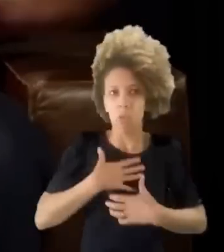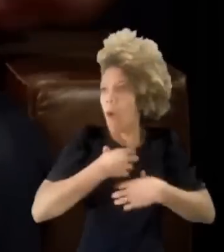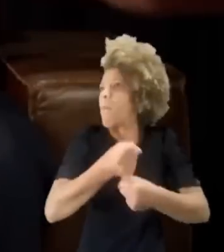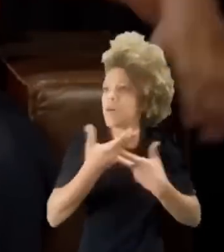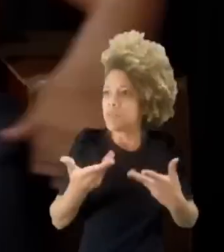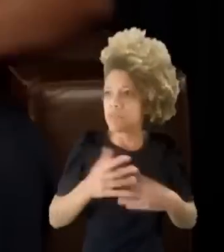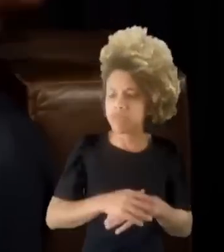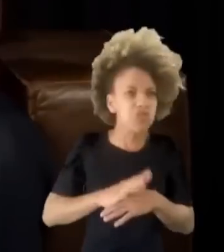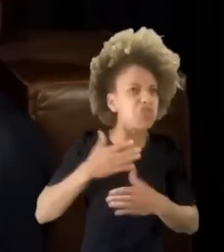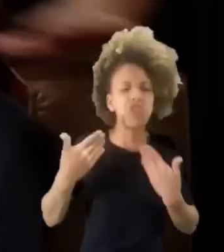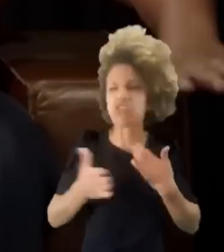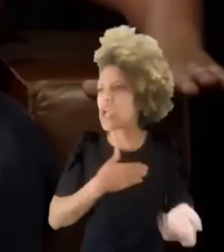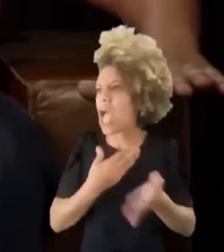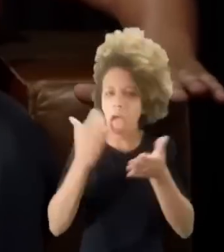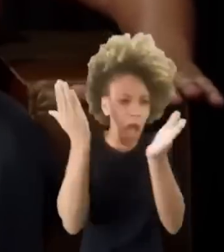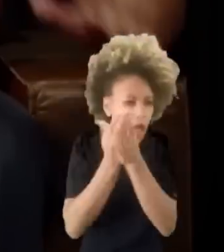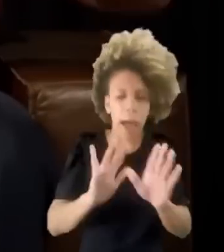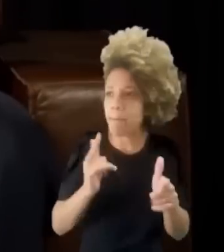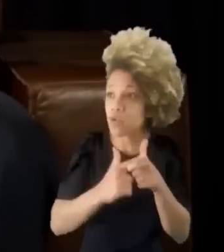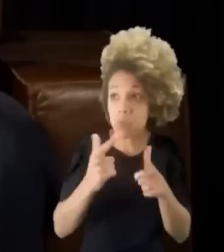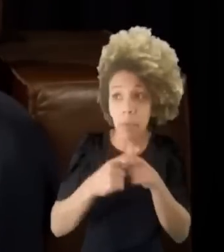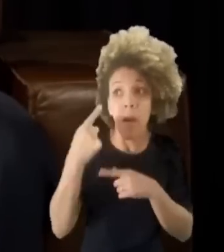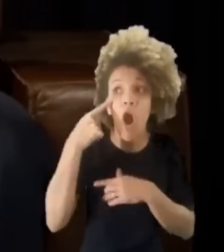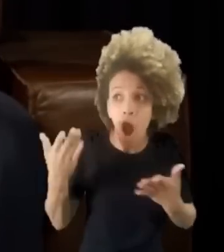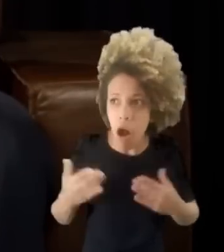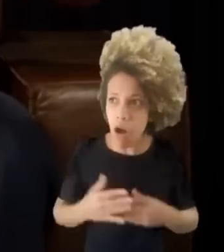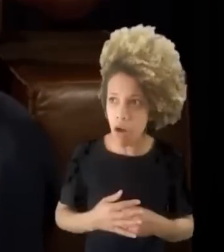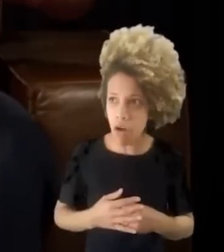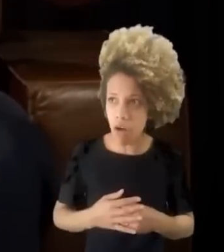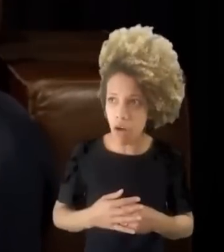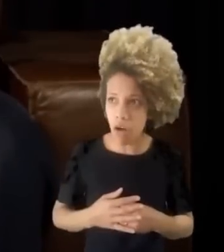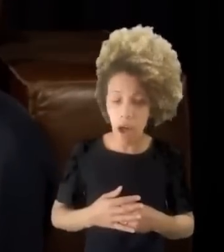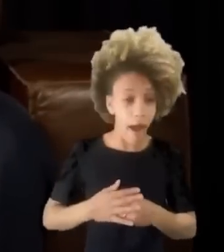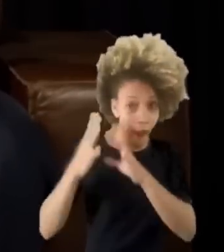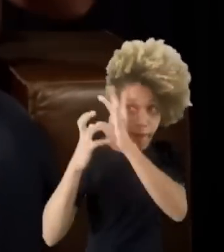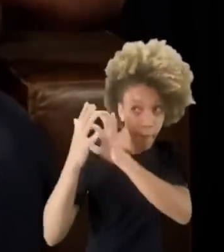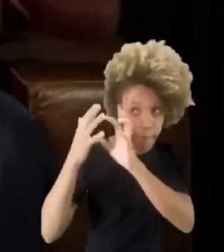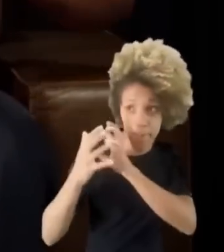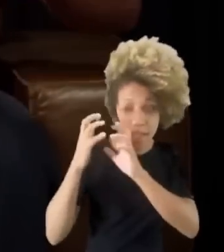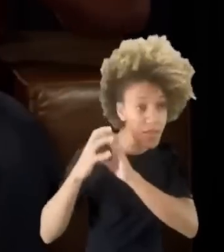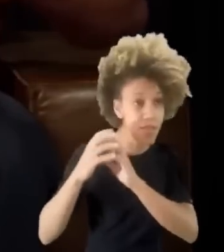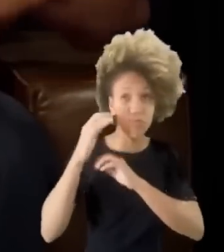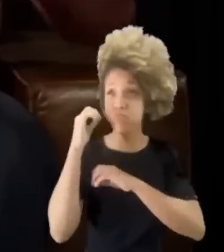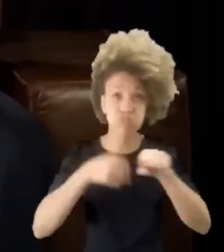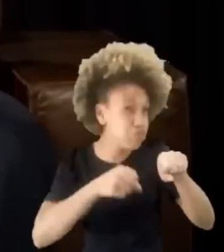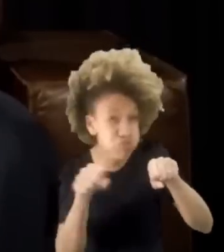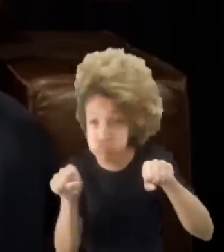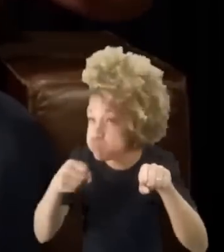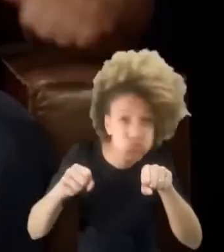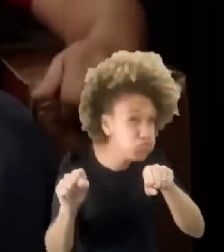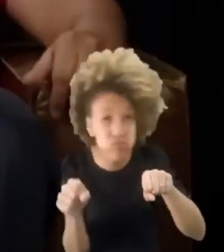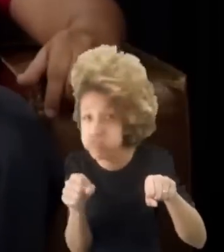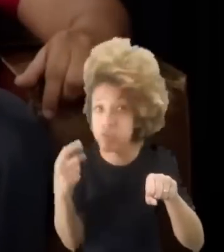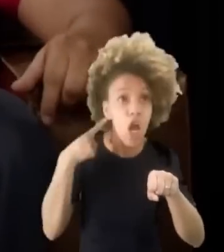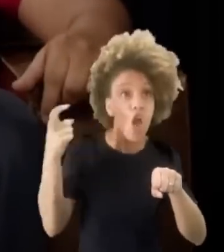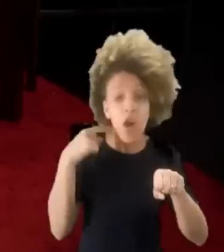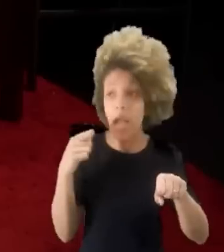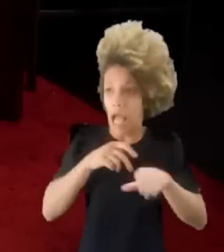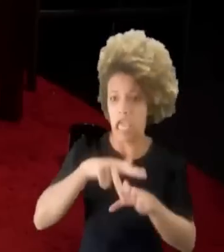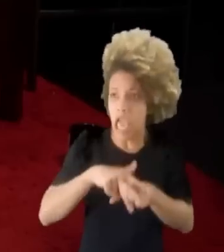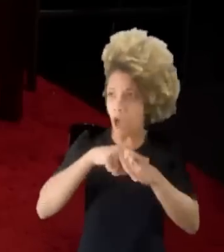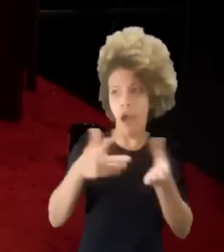Aqui eu morro já era não acabou meus problemas Olha você tá Sua cabeça tá a milhão Sua moto tá a milhão é muita velocidade